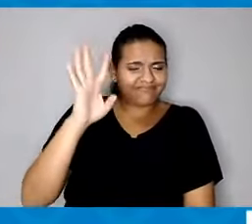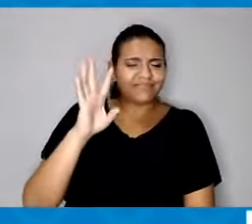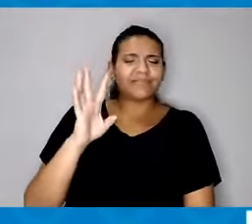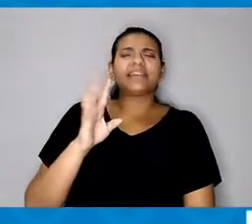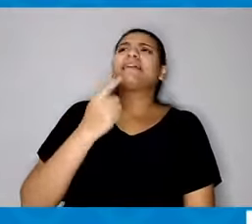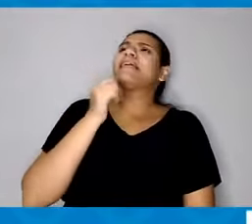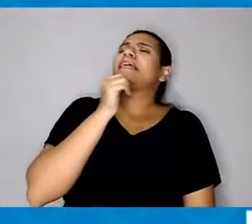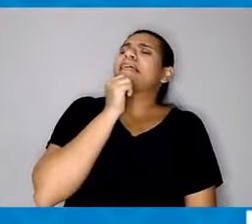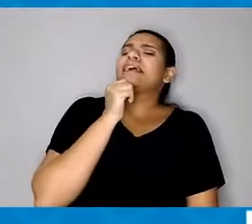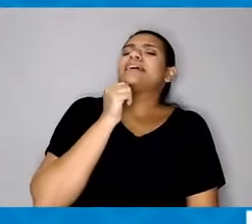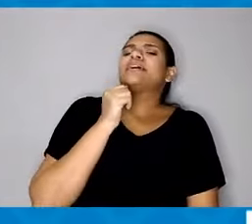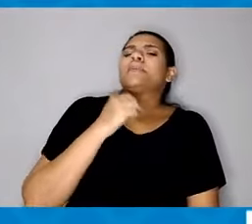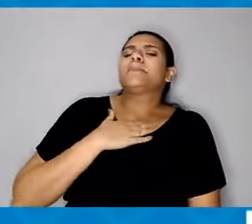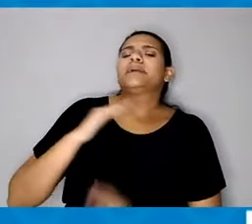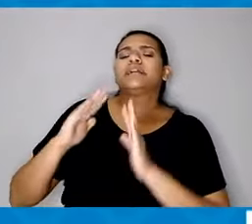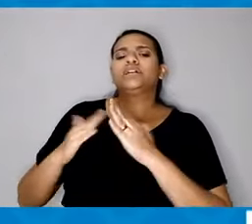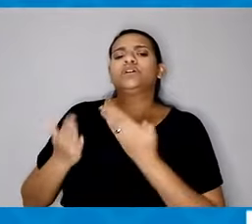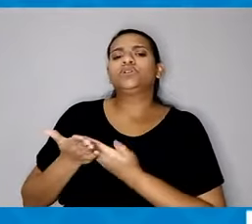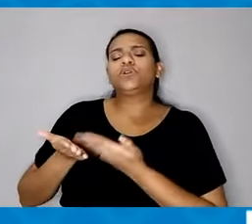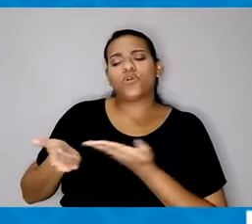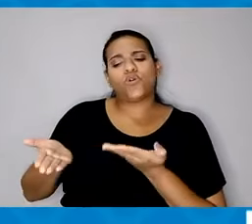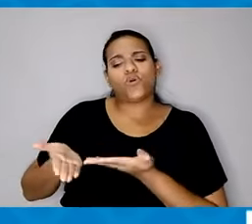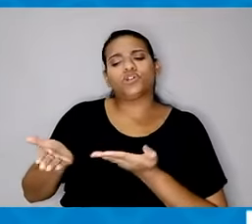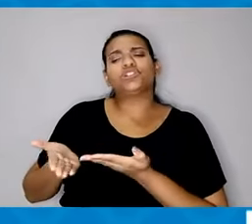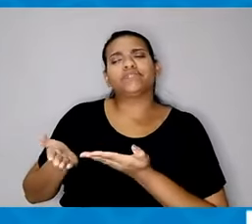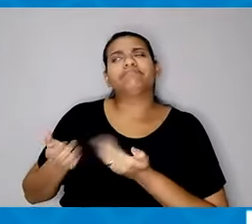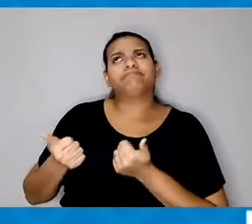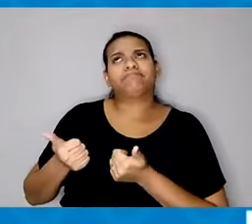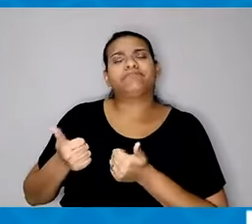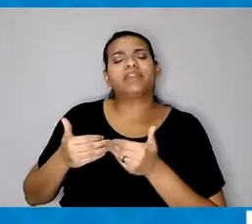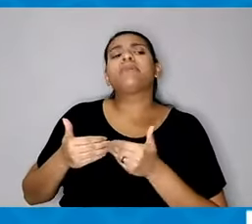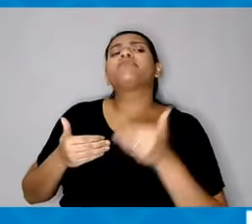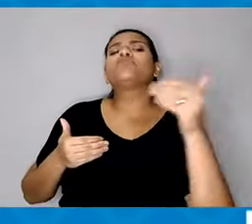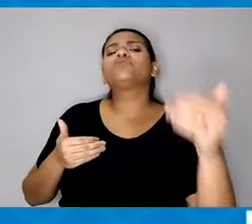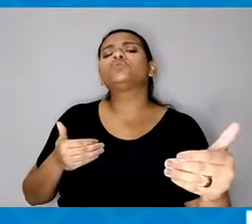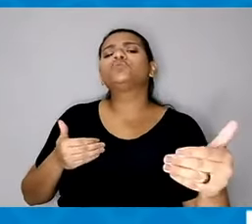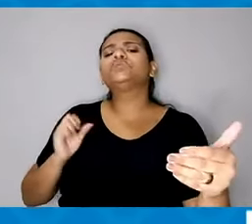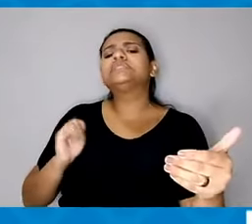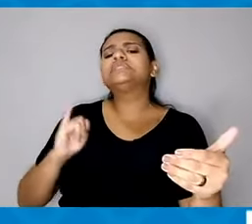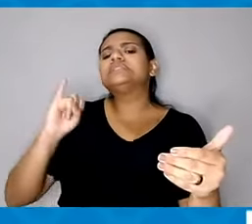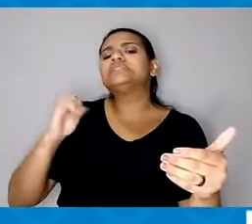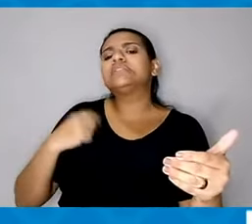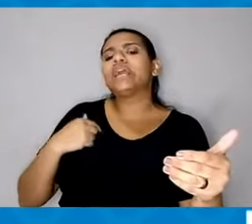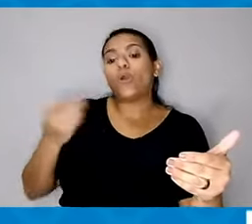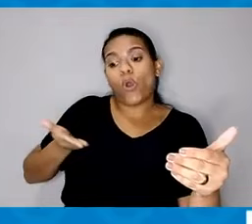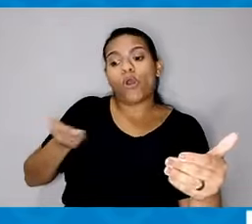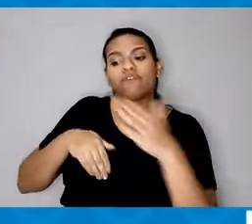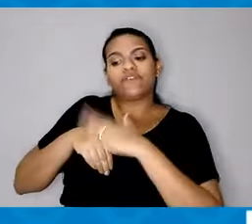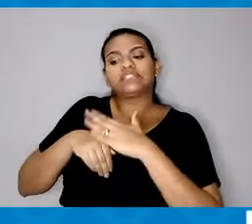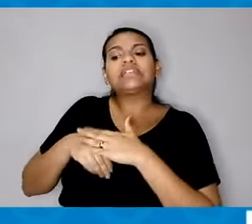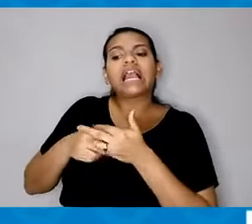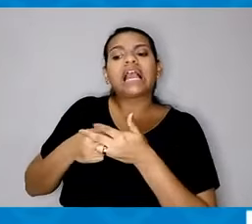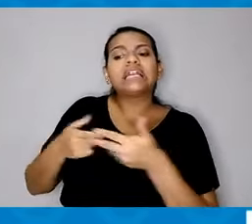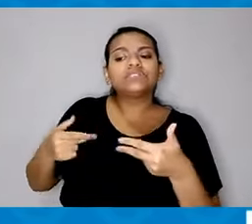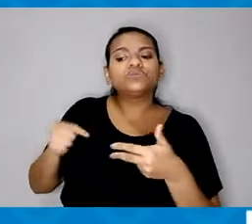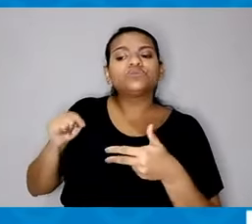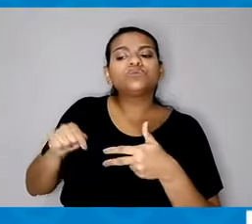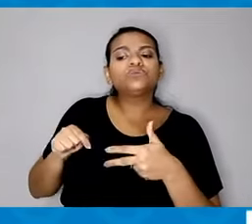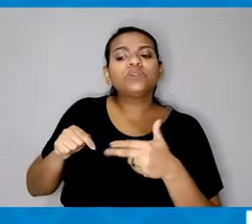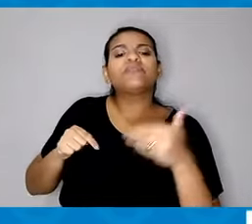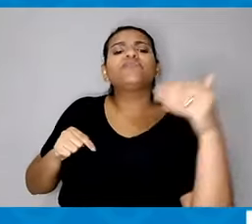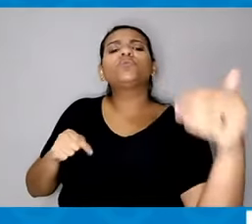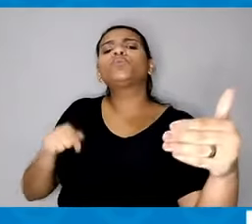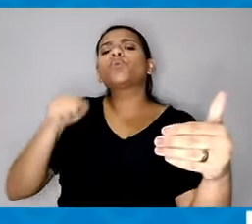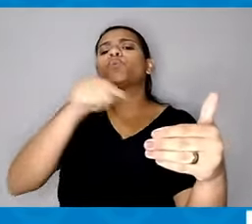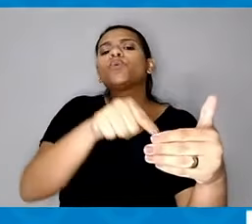mudar? Isso é uma espécie de viagem no tempo onde você cria um futuro. E aí, no presente, você passa a organizar o presente de